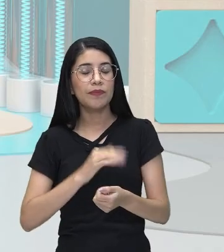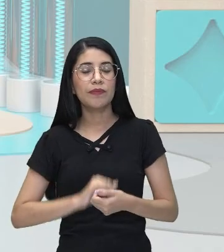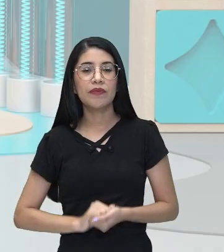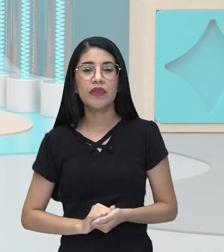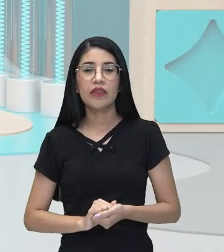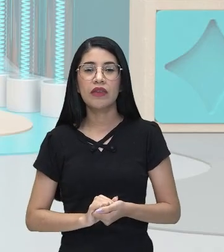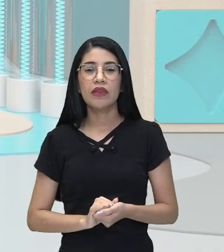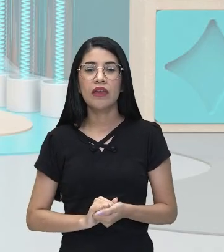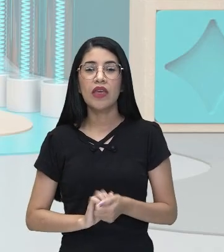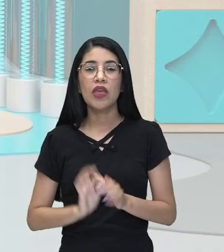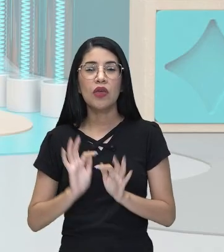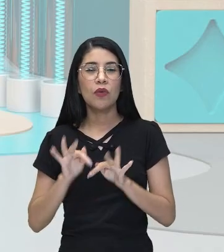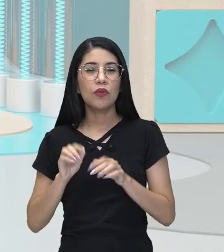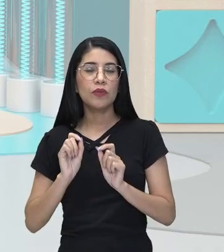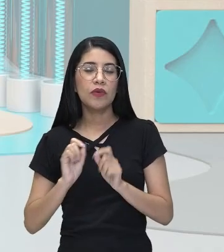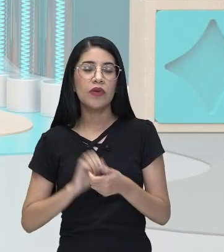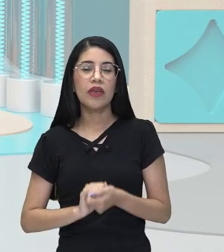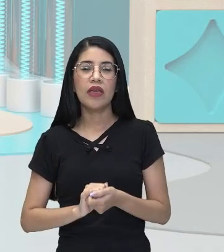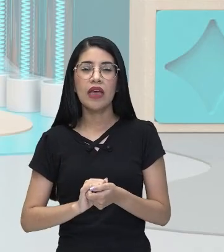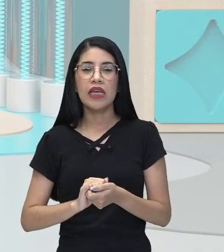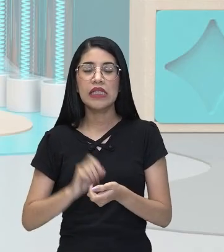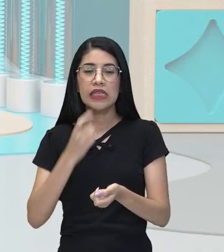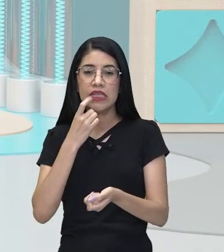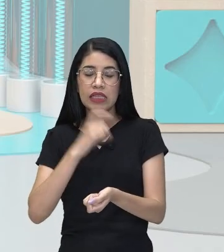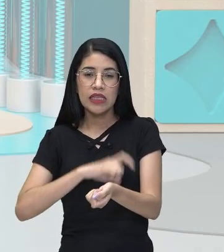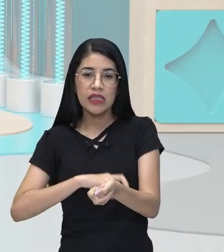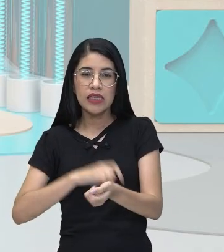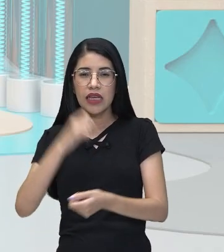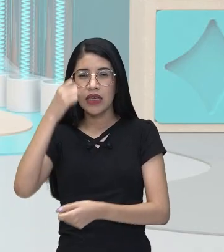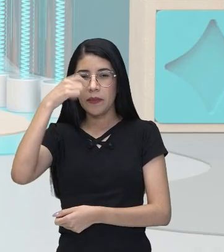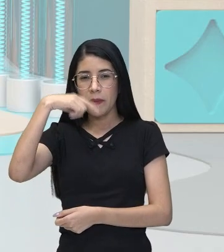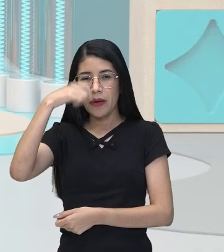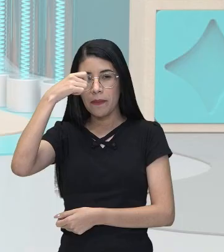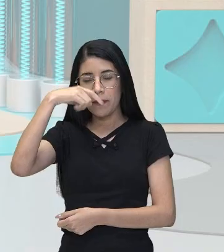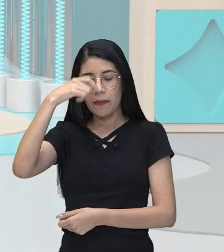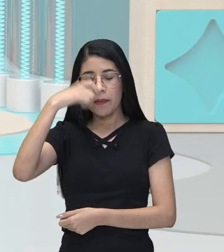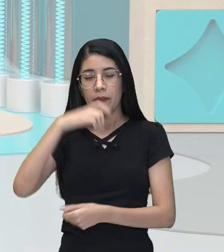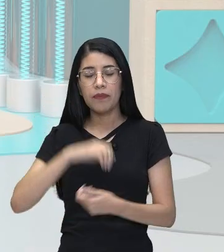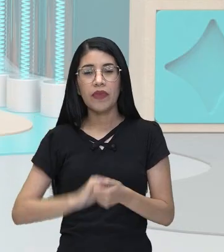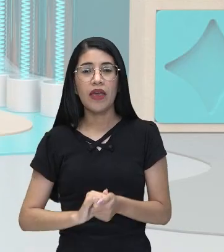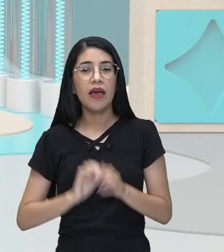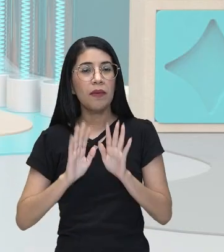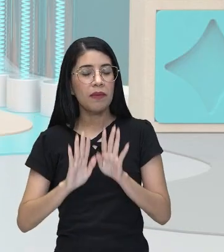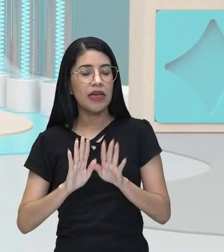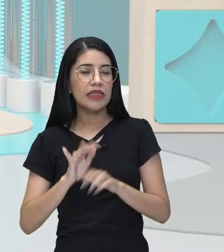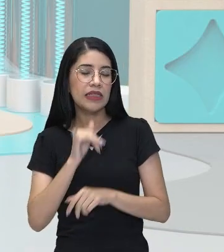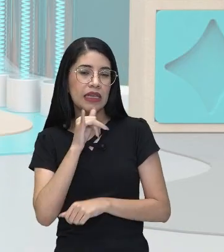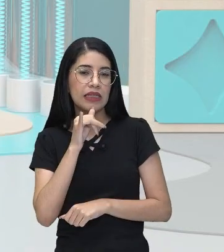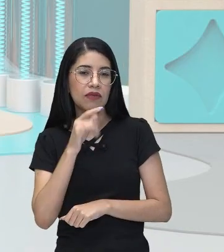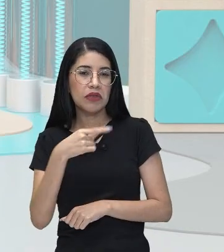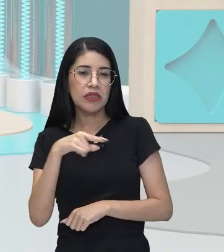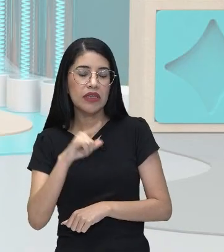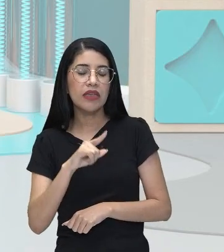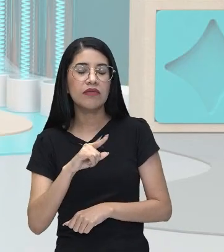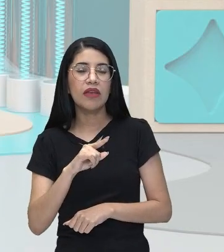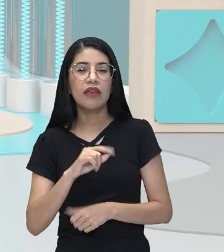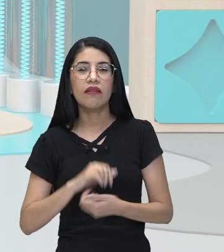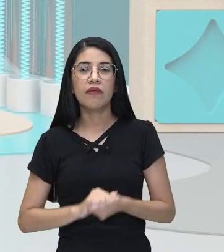o sangramento nasal, né? Apesar de que, né, vocês de repente se ficam muito tempo